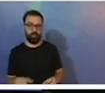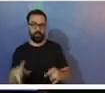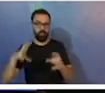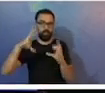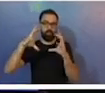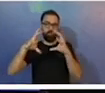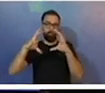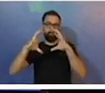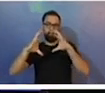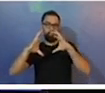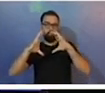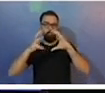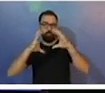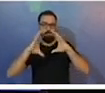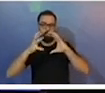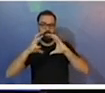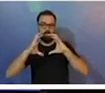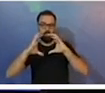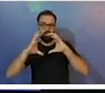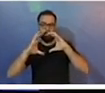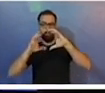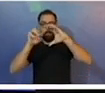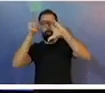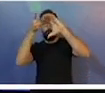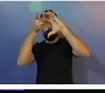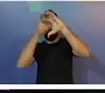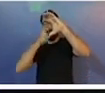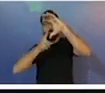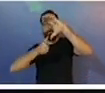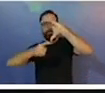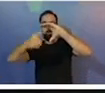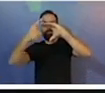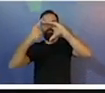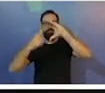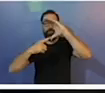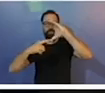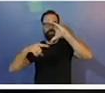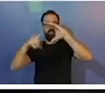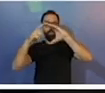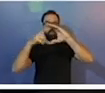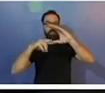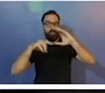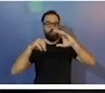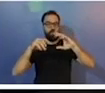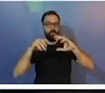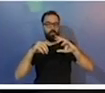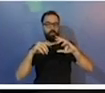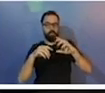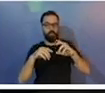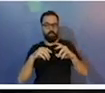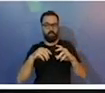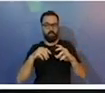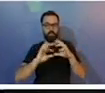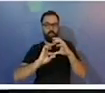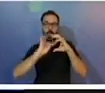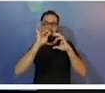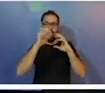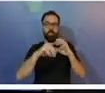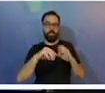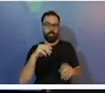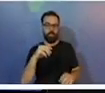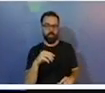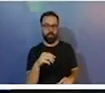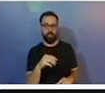que ele está, essa linha que está traçada no meio é o meridiano de Greenwich, tá? Ela